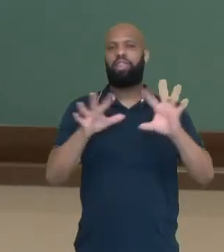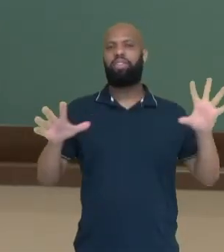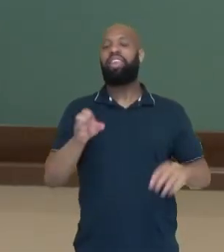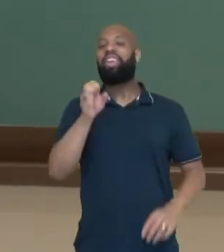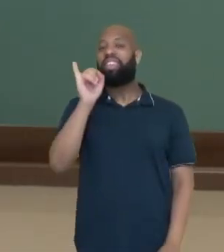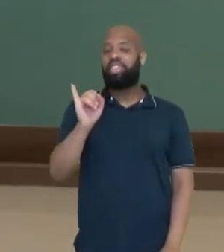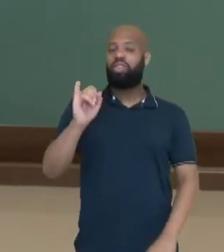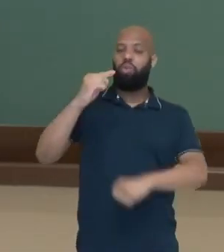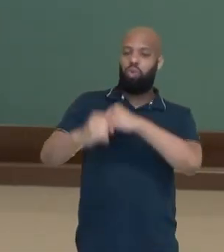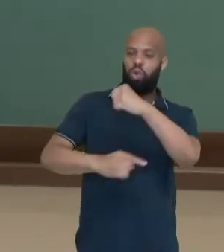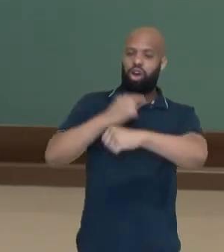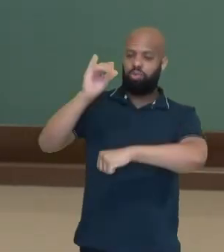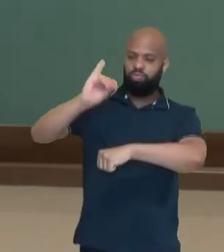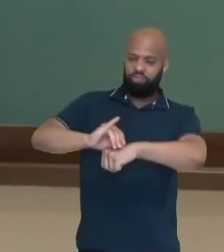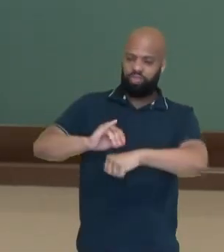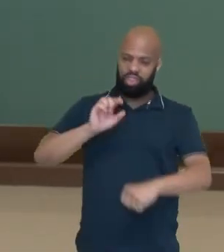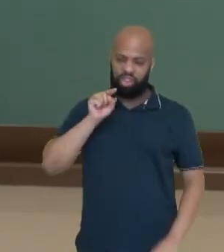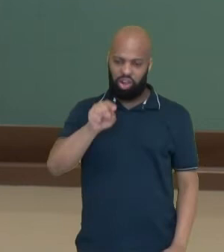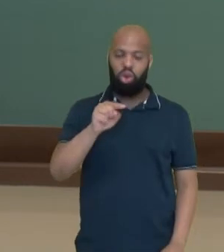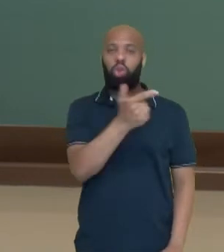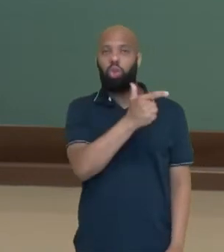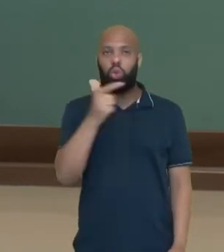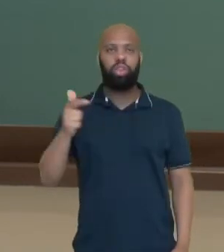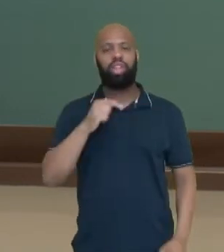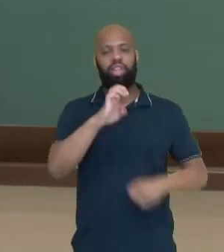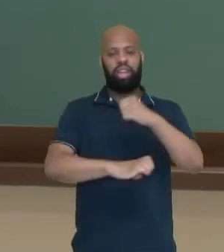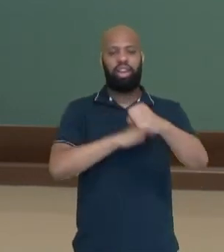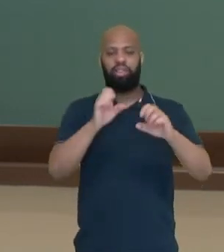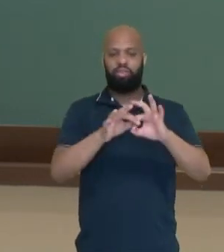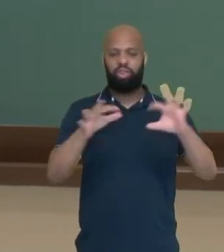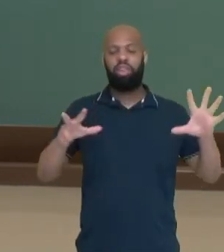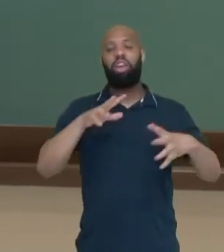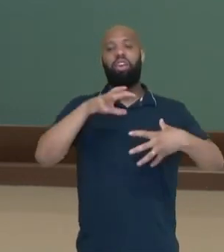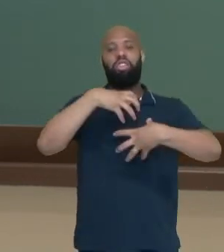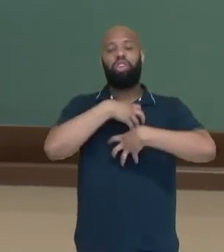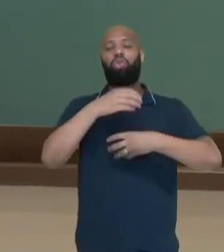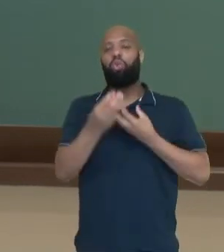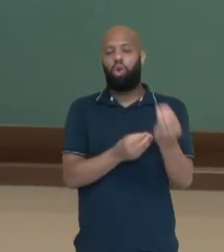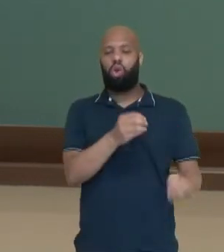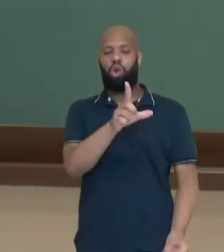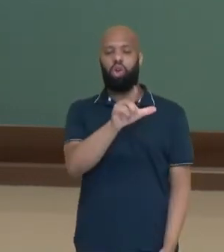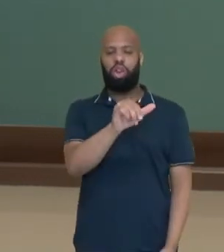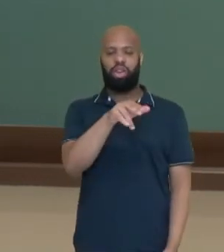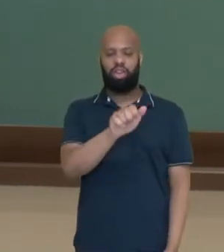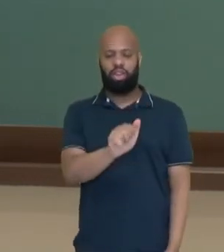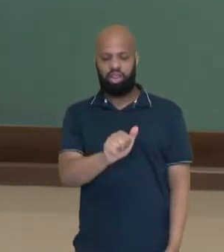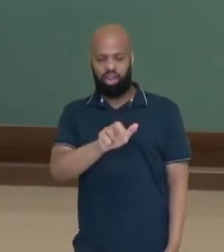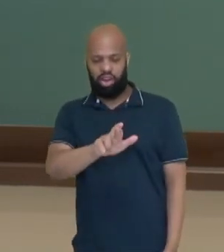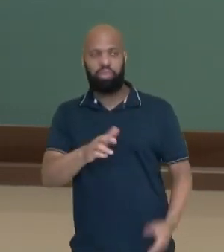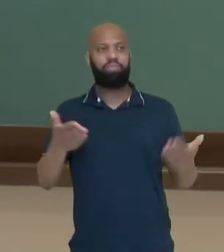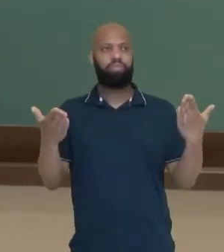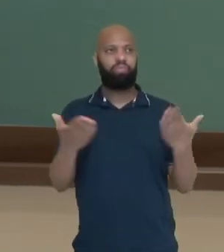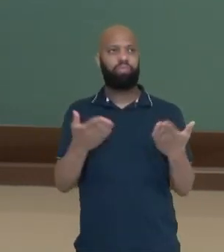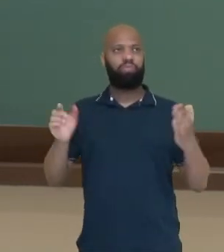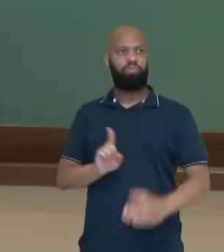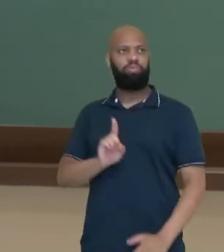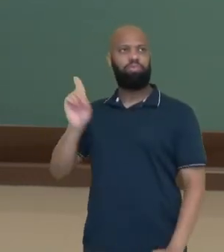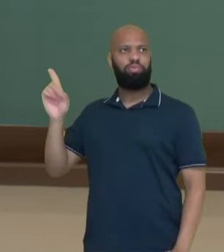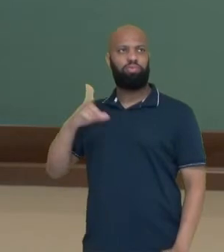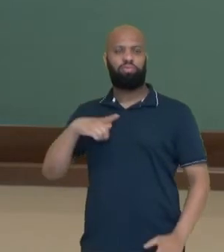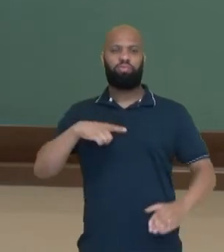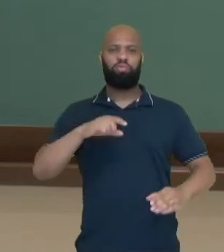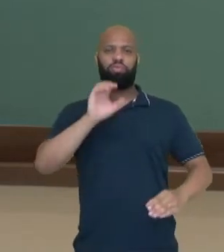tiver elétrons livres, ele vai ter uma geometria linear. Já a geometria angular é o tipo de geometria que